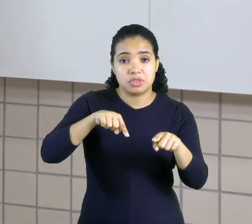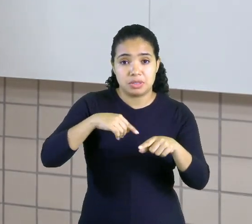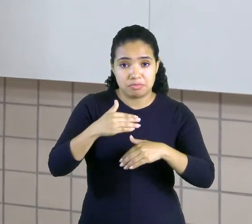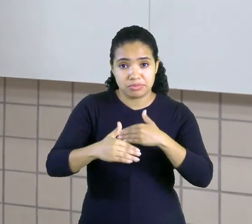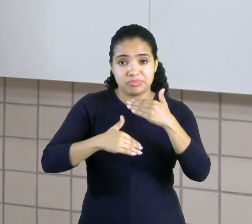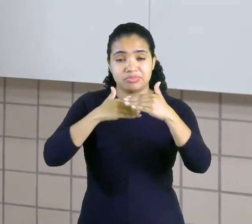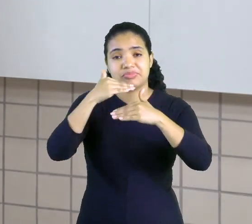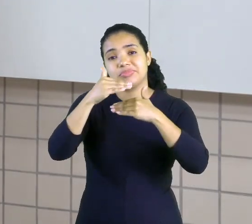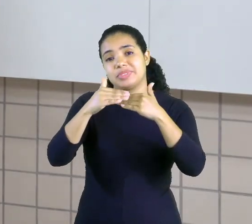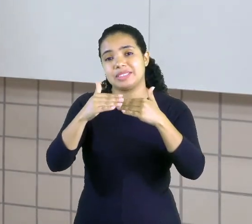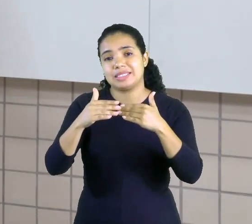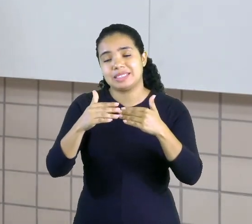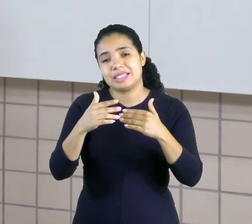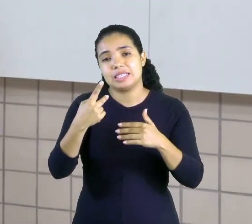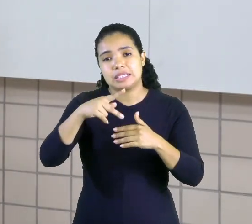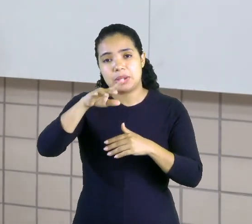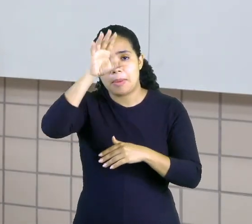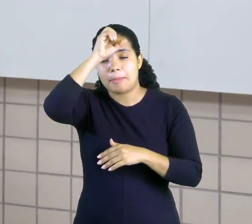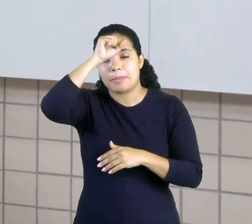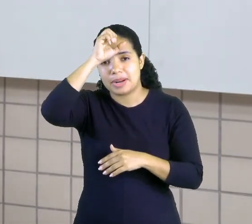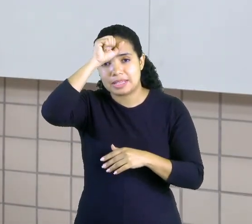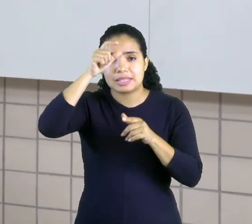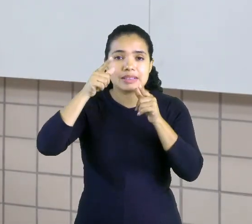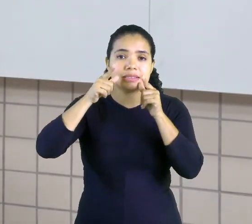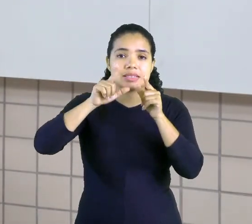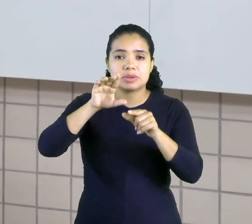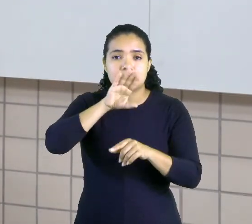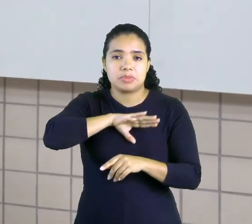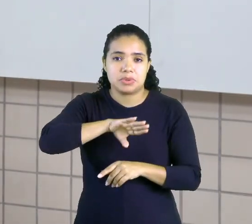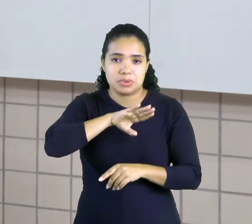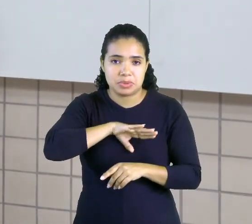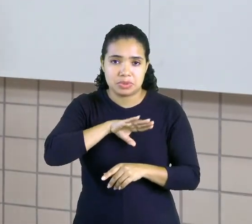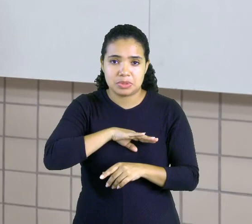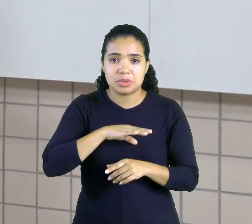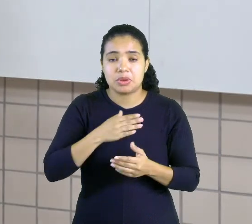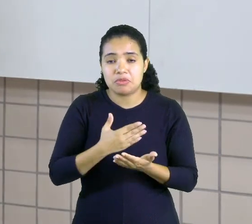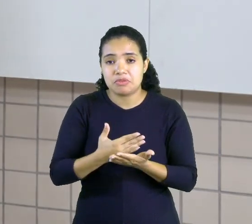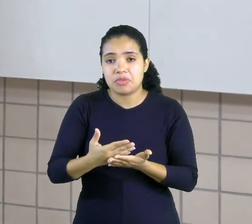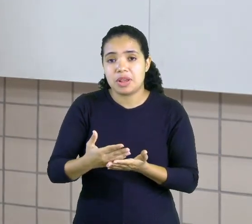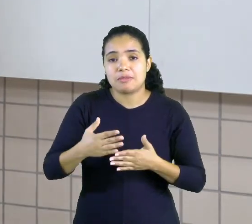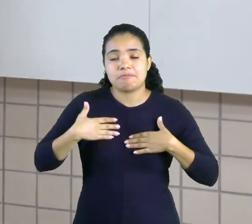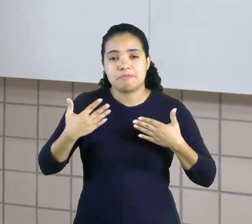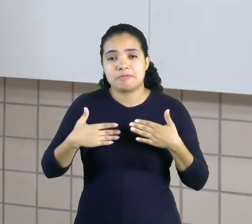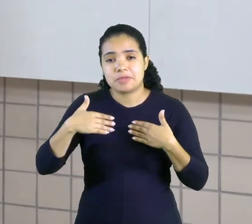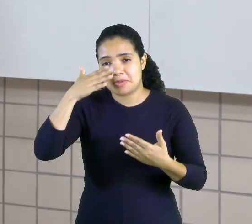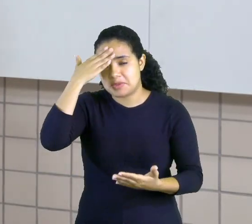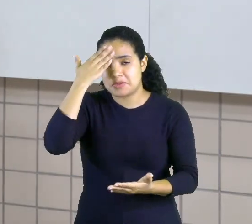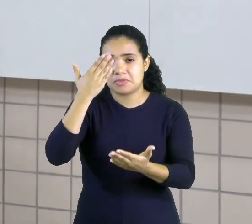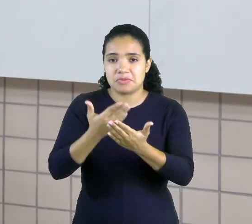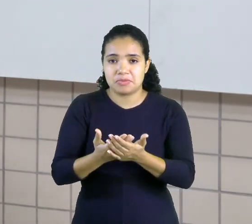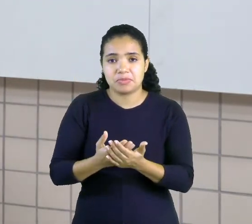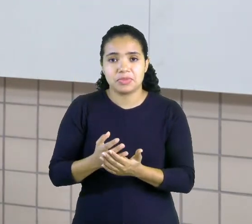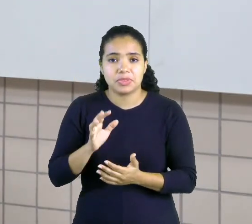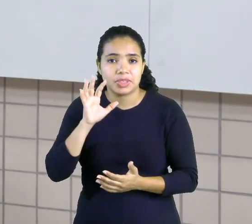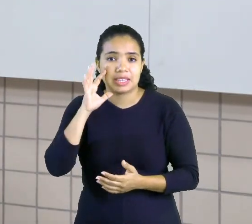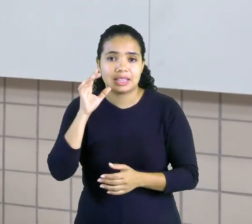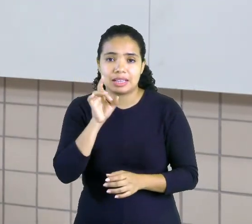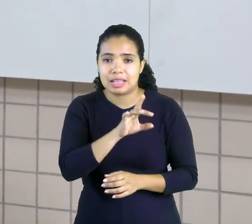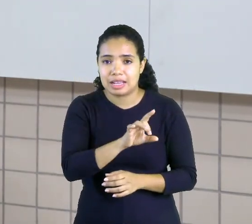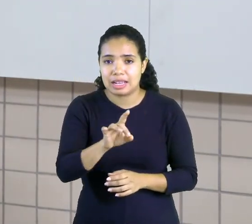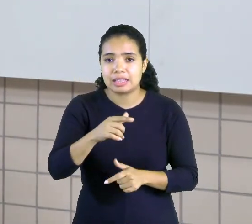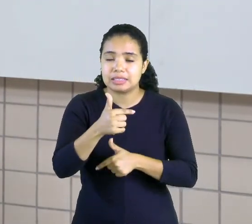e muito quanto ao seu aprendizado da língua portuguesa. Sigamos animados, confiantes, realizando cada